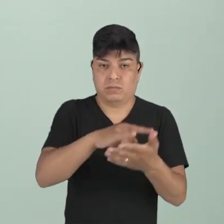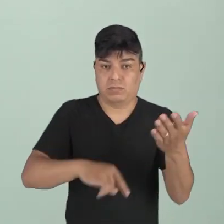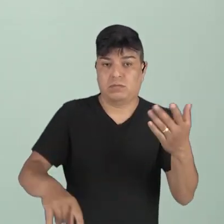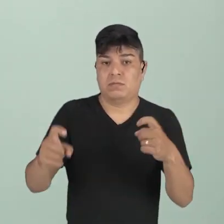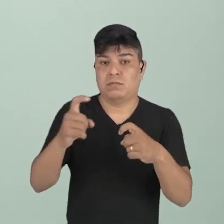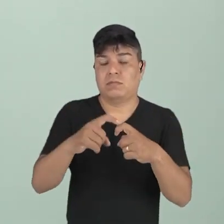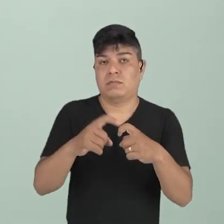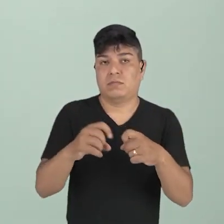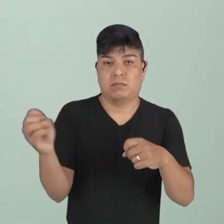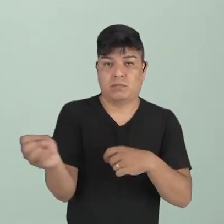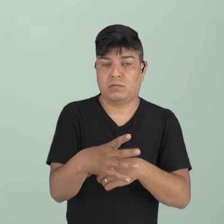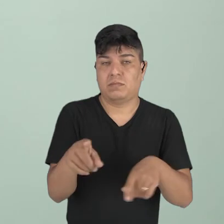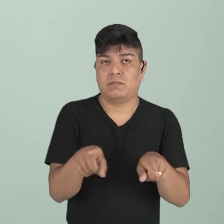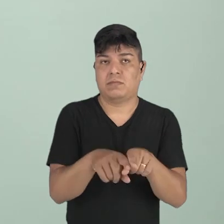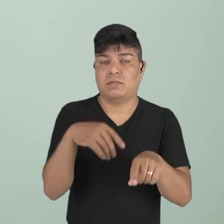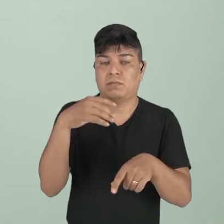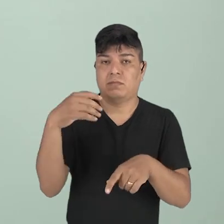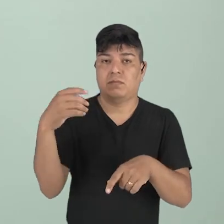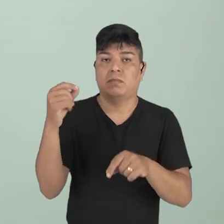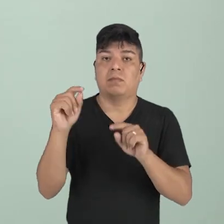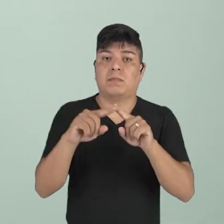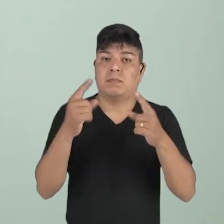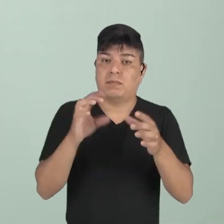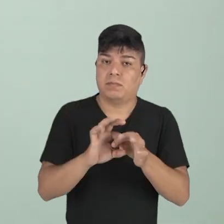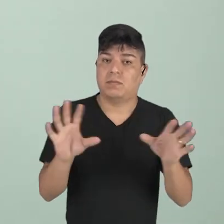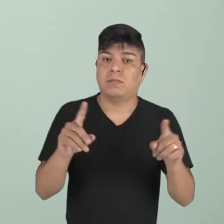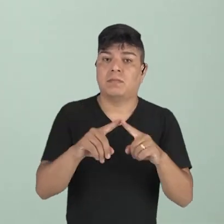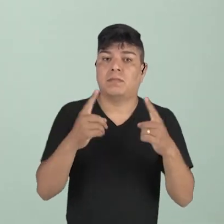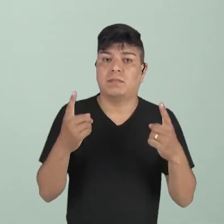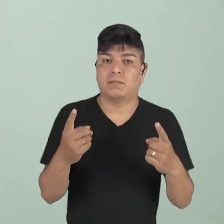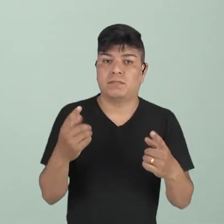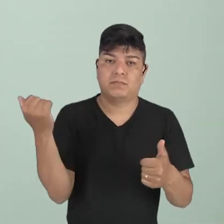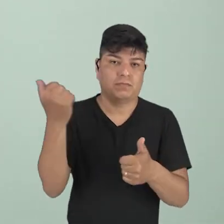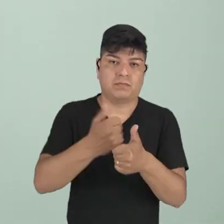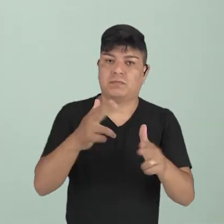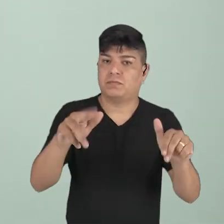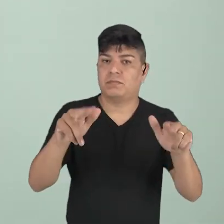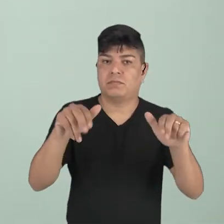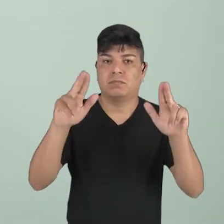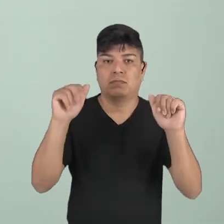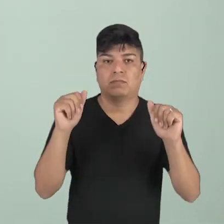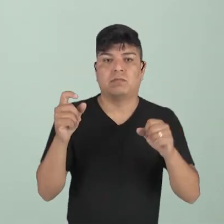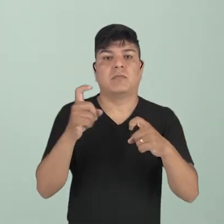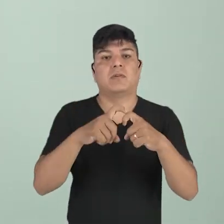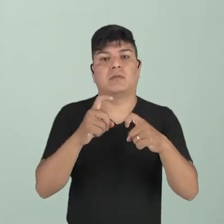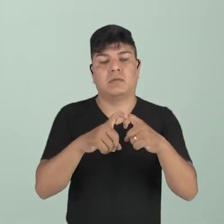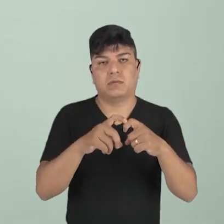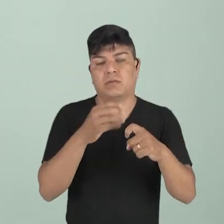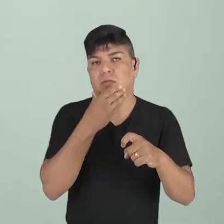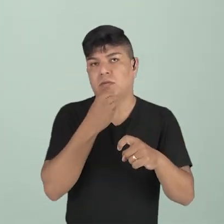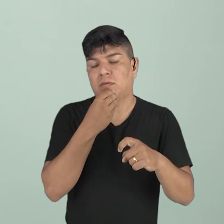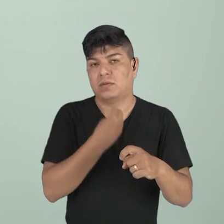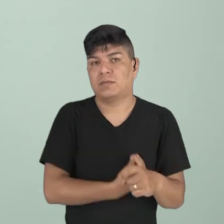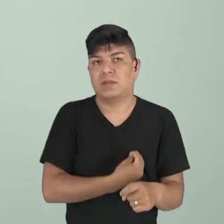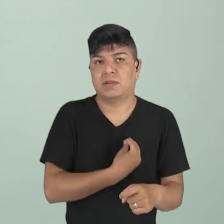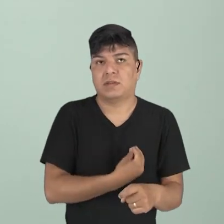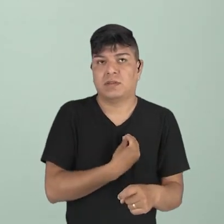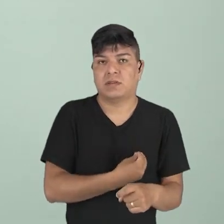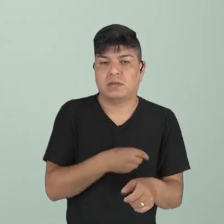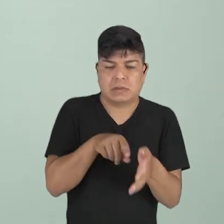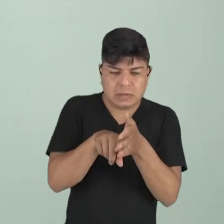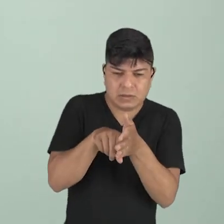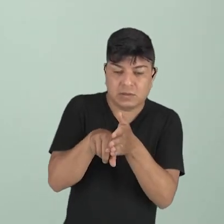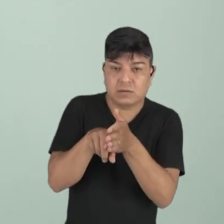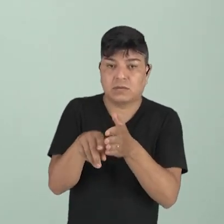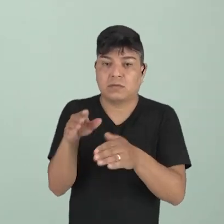mais modernas que você tem disponível, mas nada vai substituir o médico, né, presencialmente, te